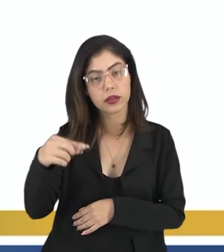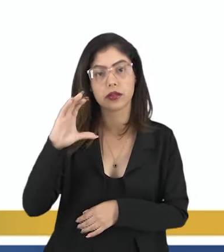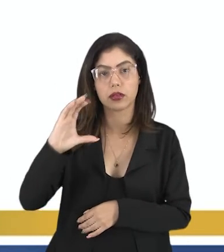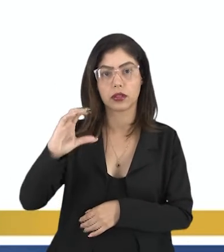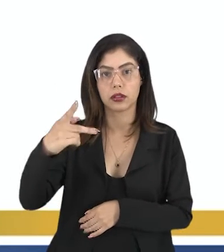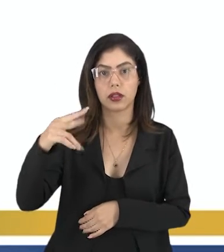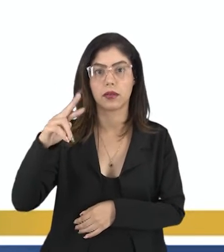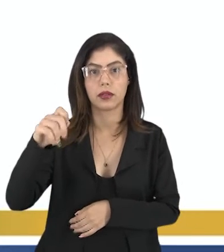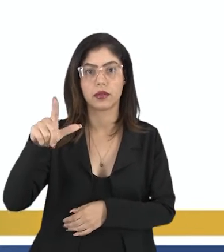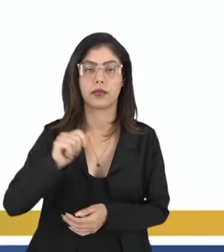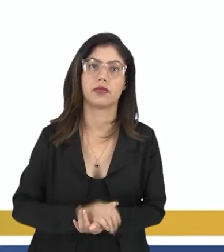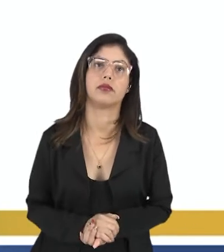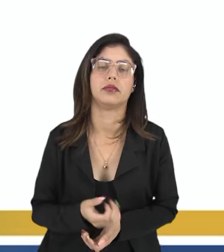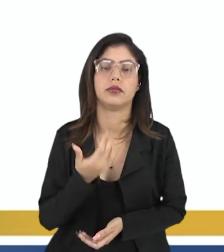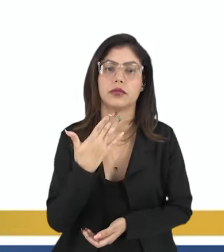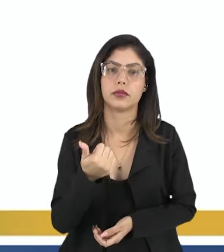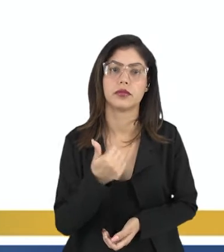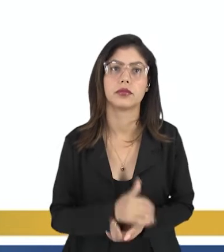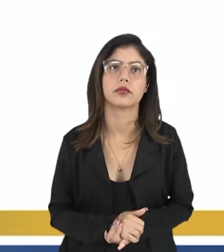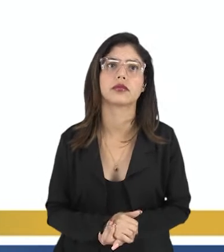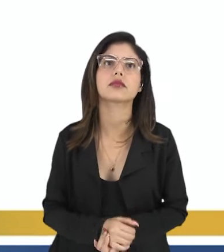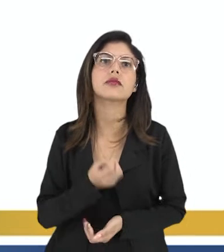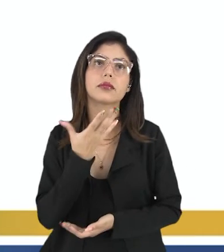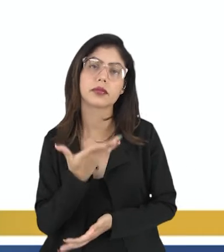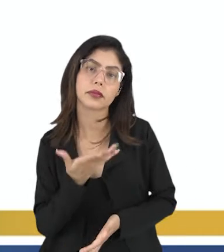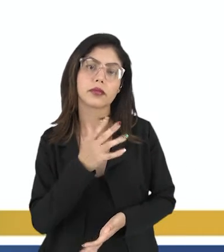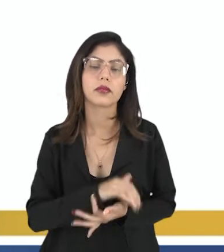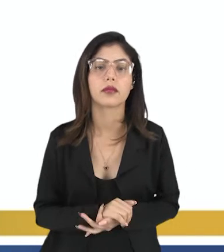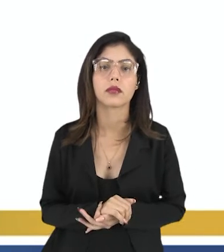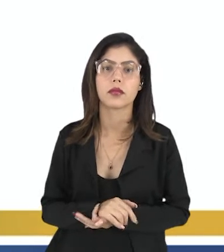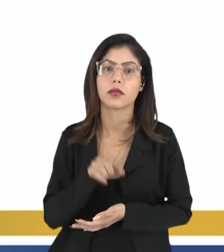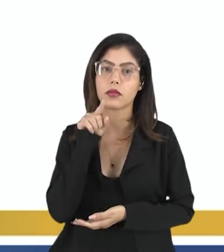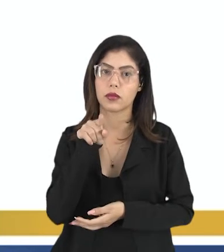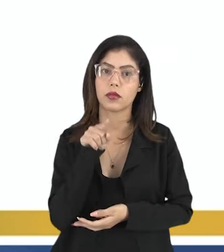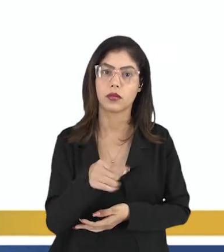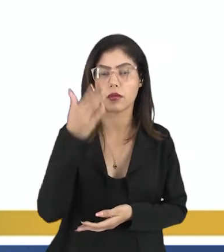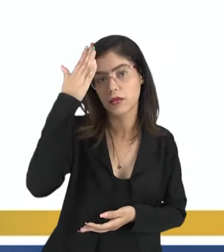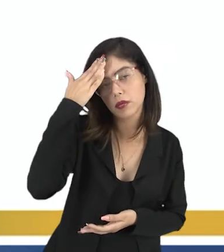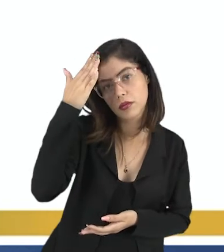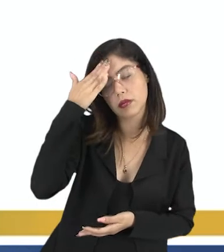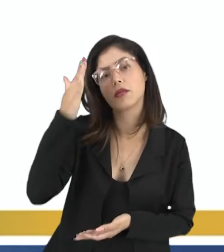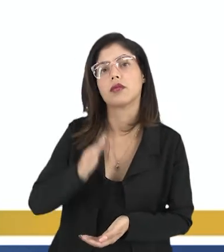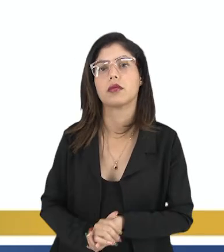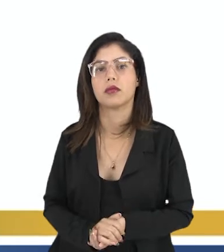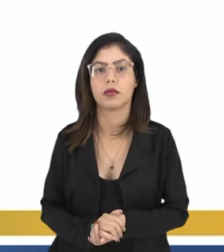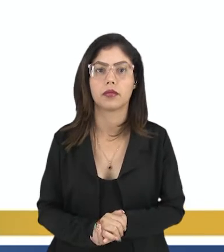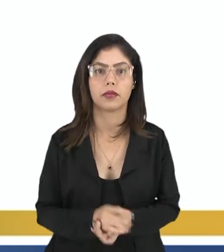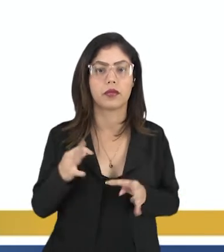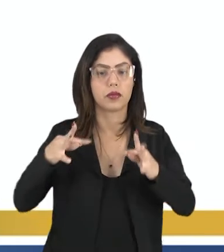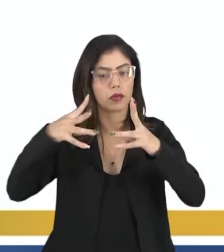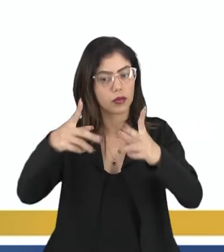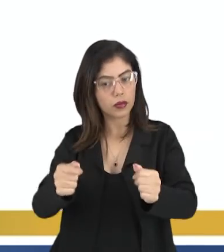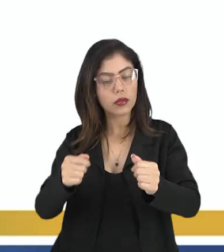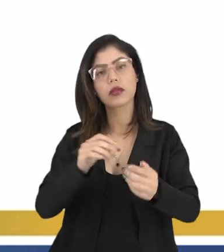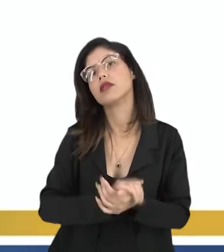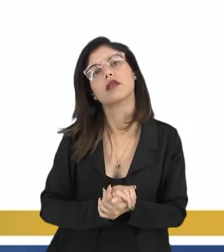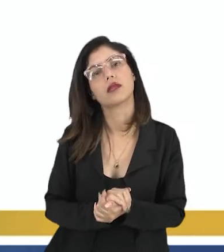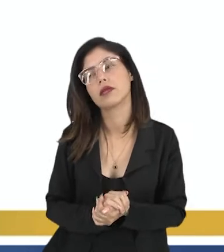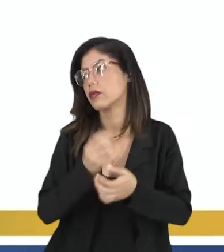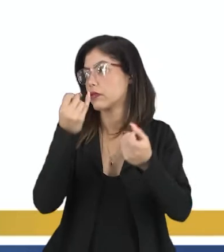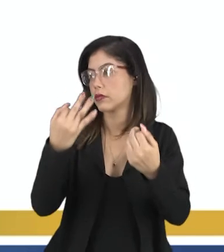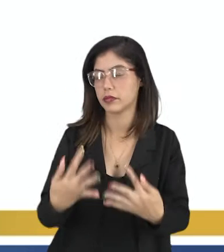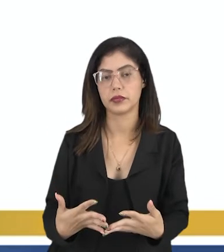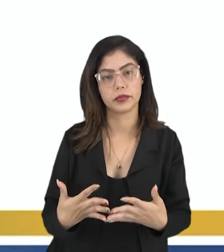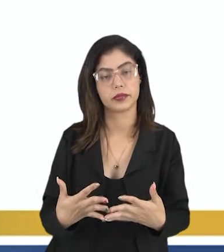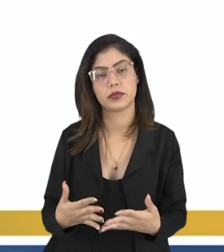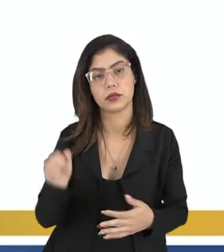capital. Tudo bem? Bem, gente, para que vocês compreendam toda essa